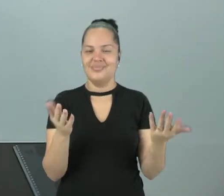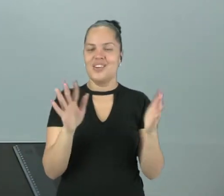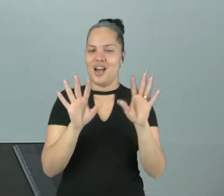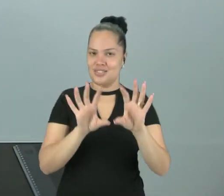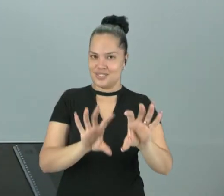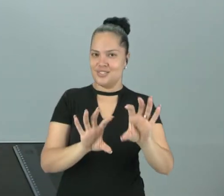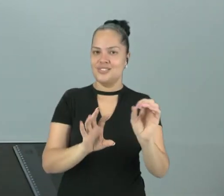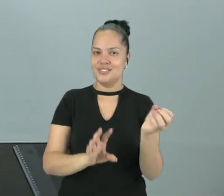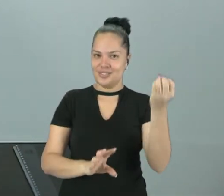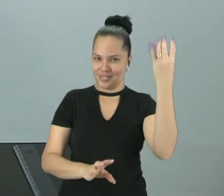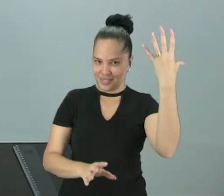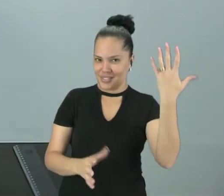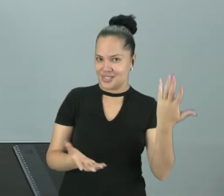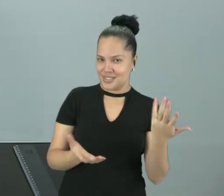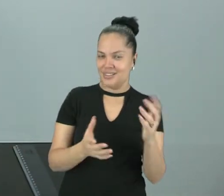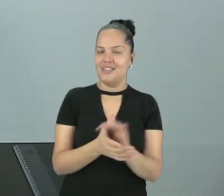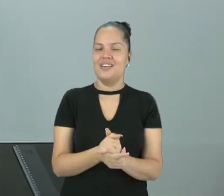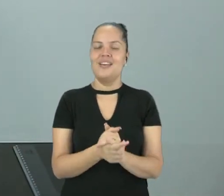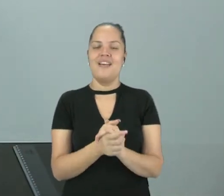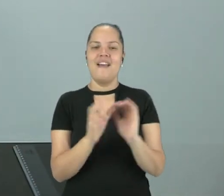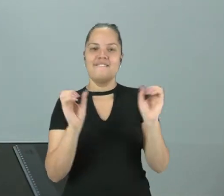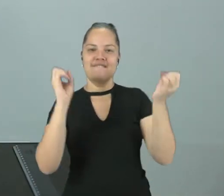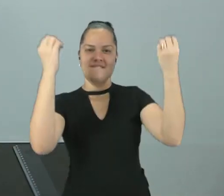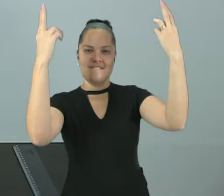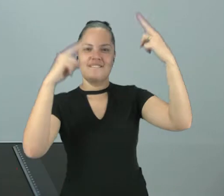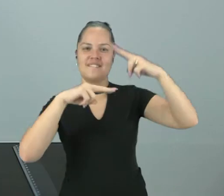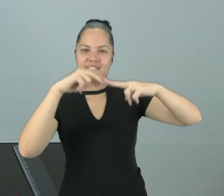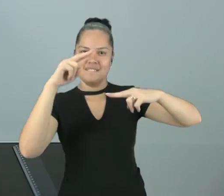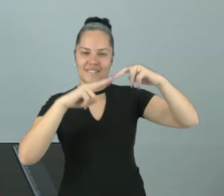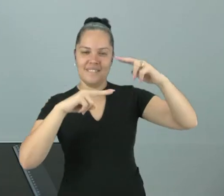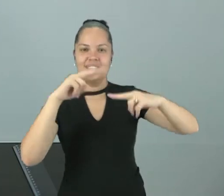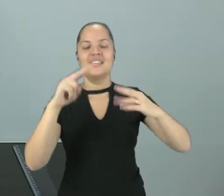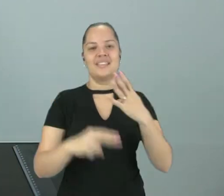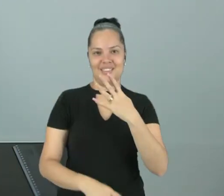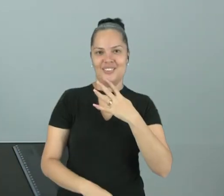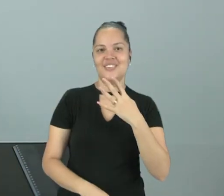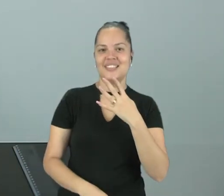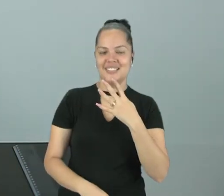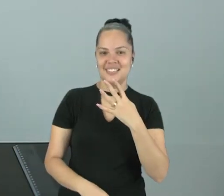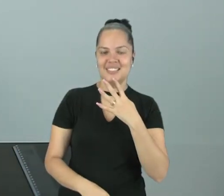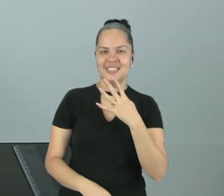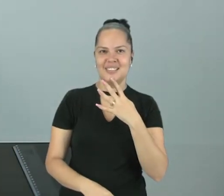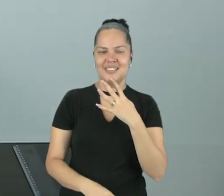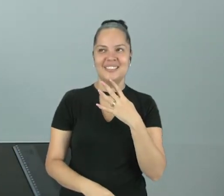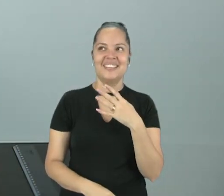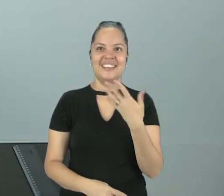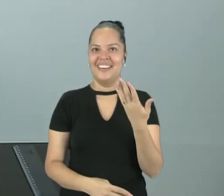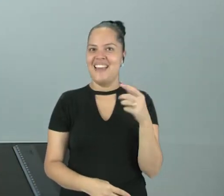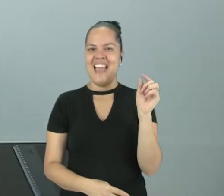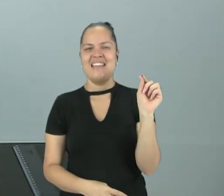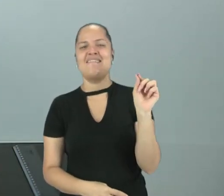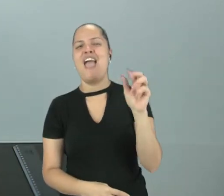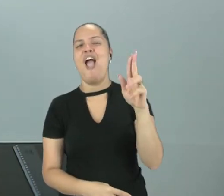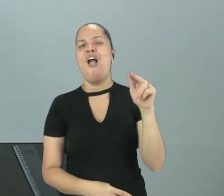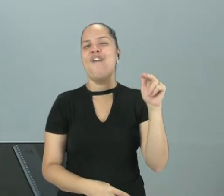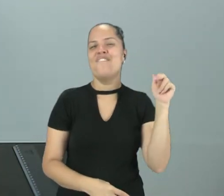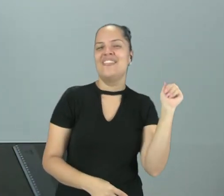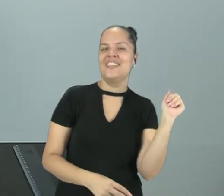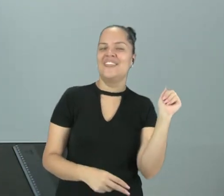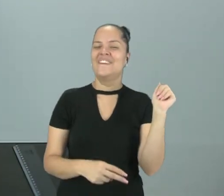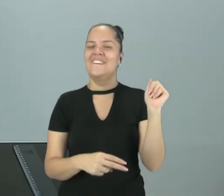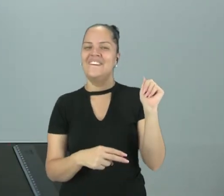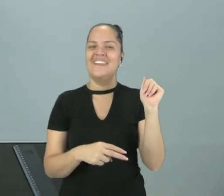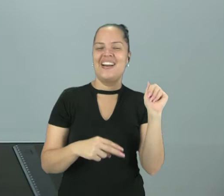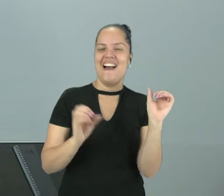fim a festa junina é bastante conhecida né quem aí nunca foi né na festa junina